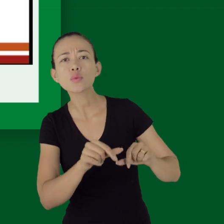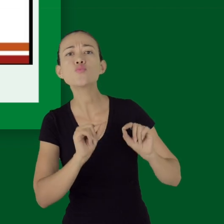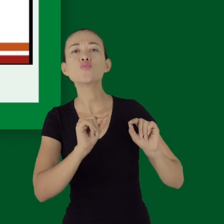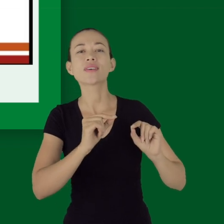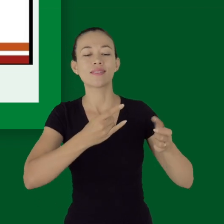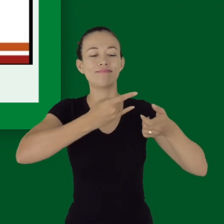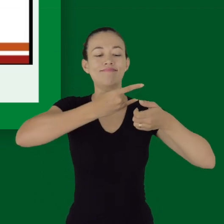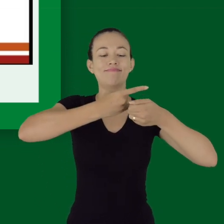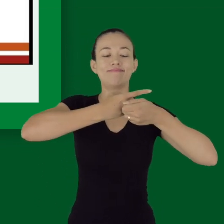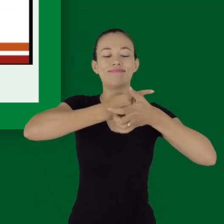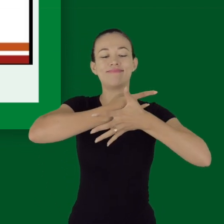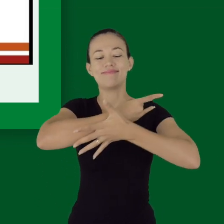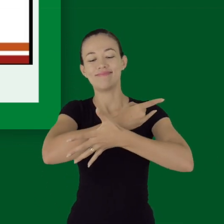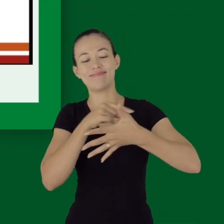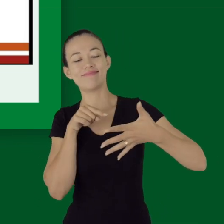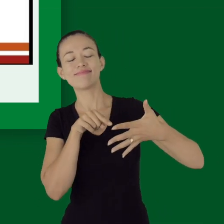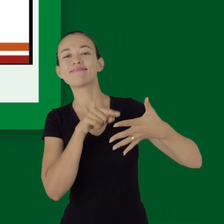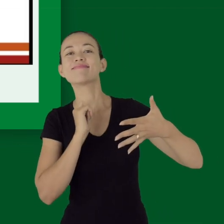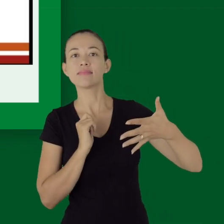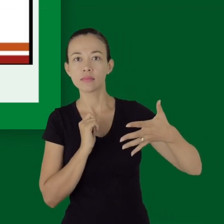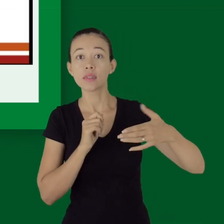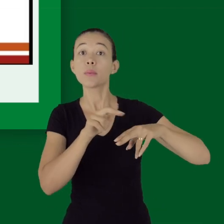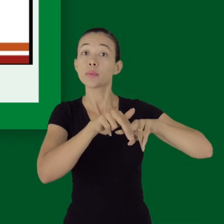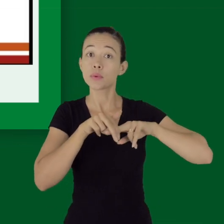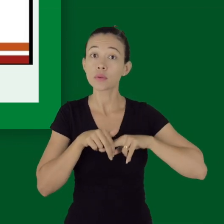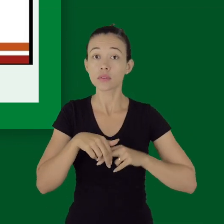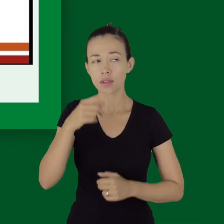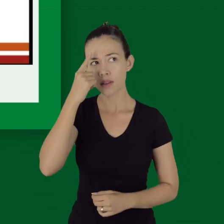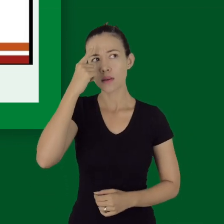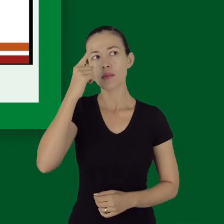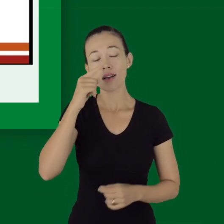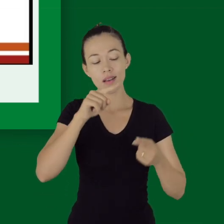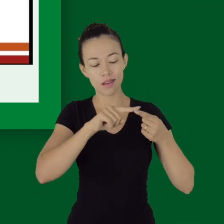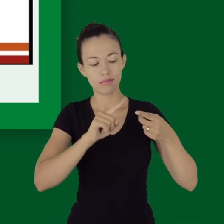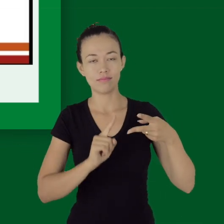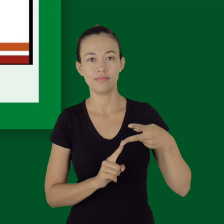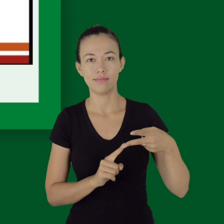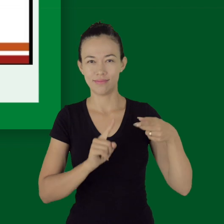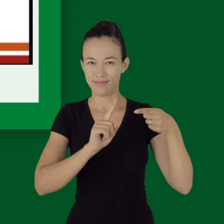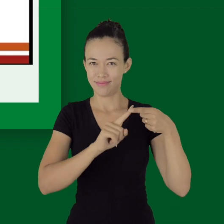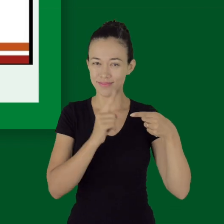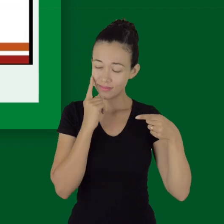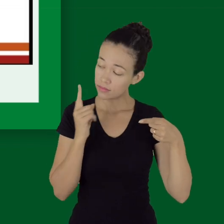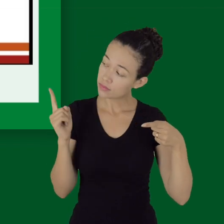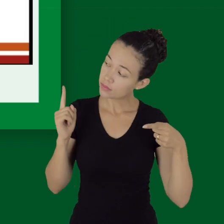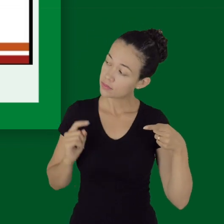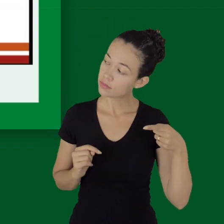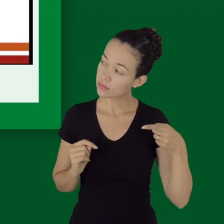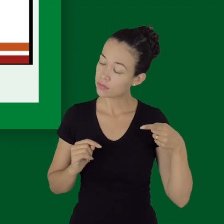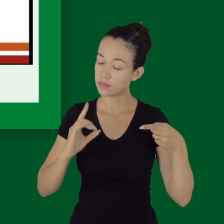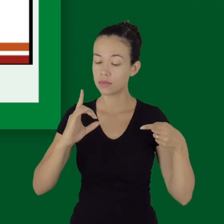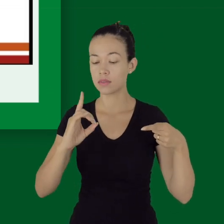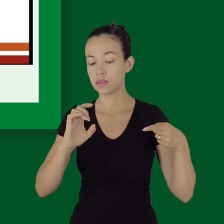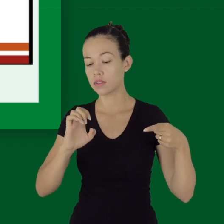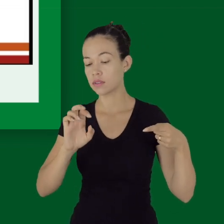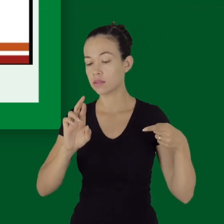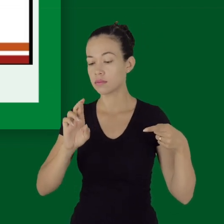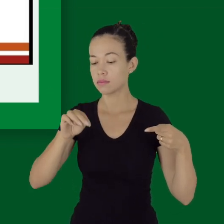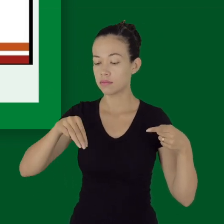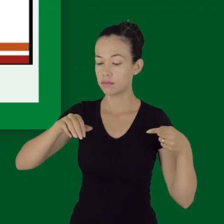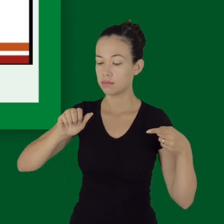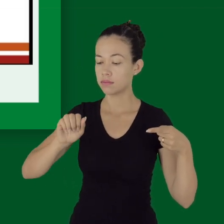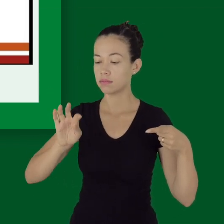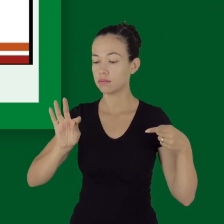ocorre, nada mais, nada menos, nós estamos avaliando essas inervações. E, para isso, a gente precisa lembrar desses 2 conceitos,